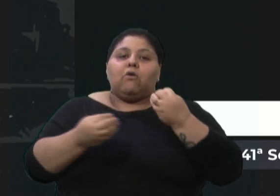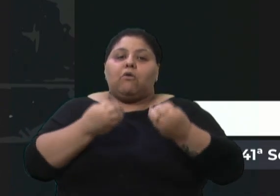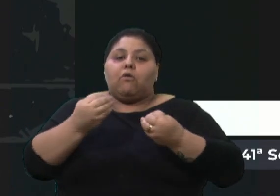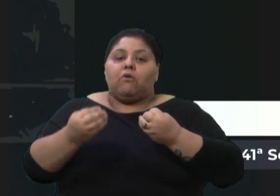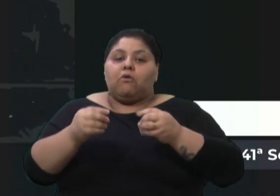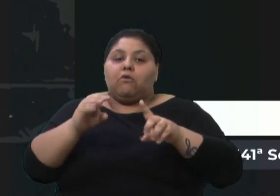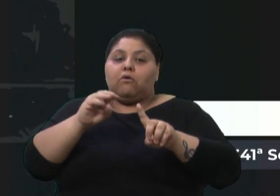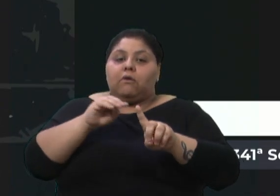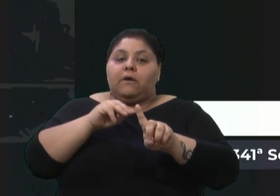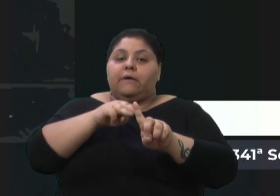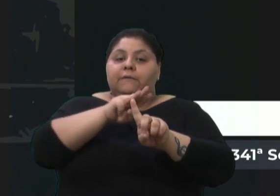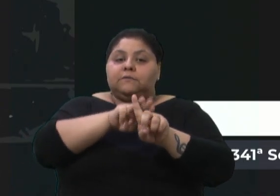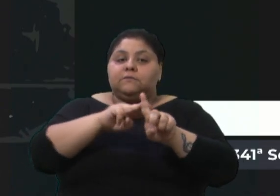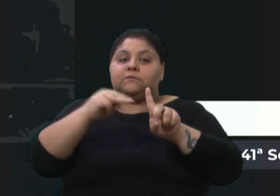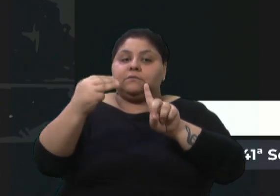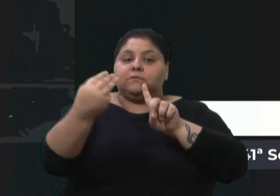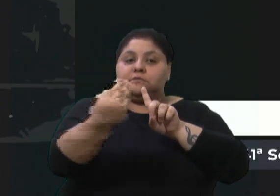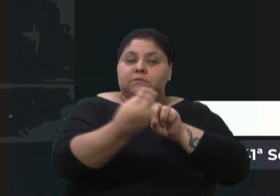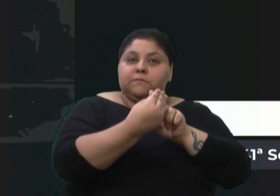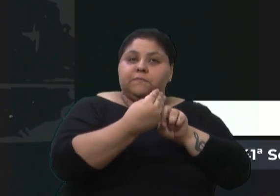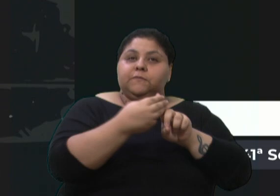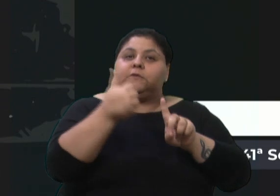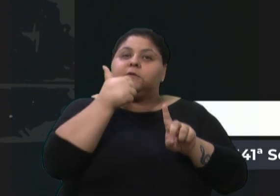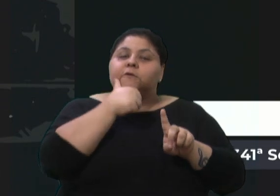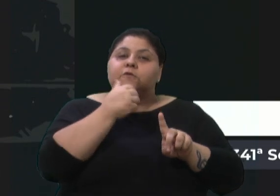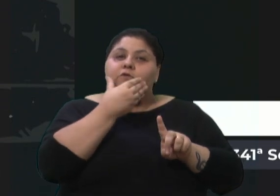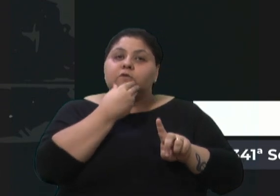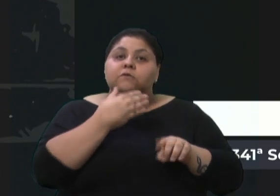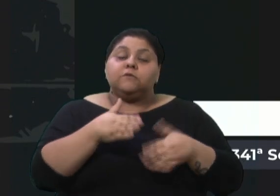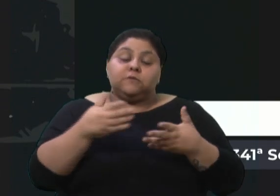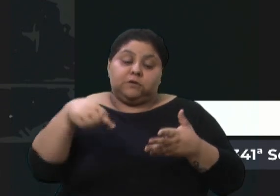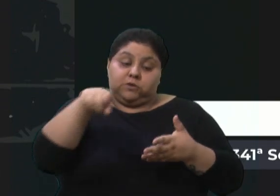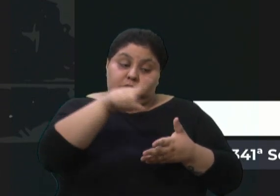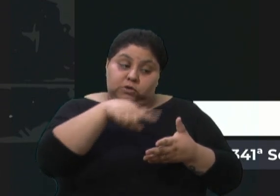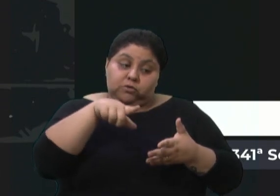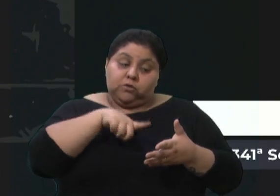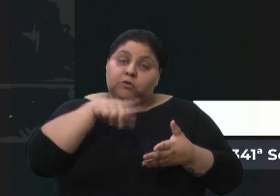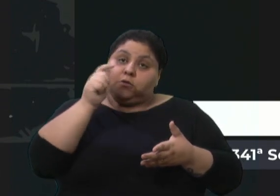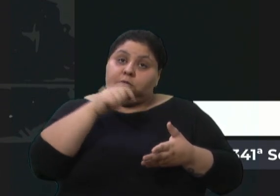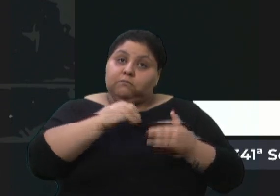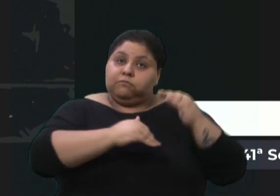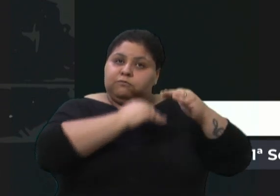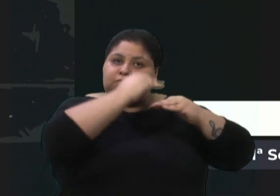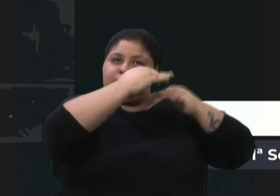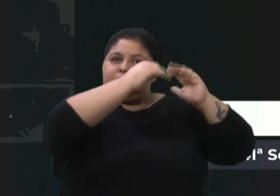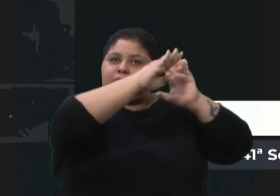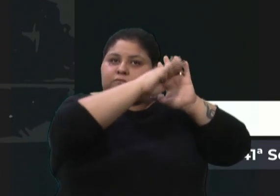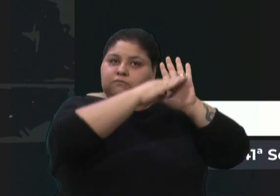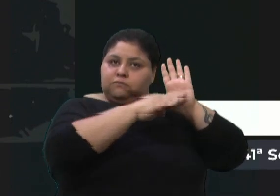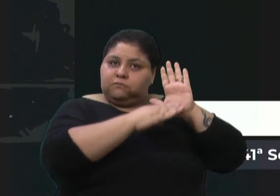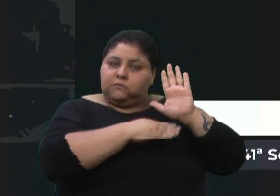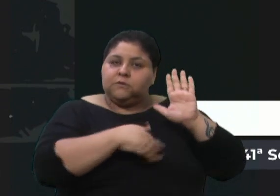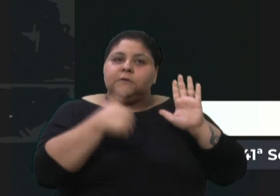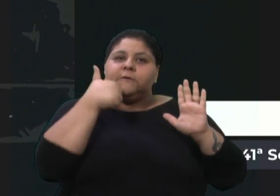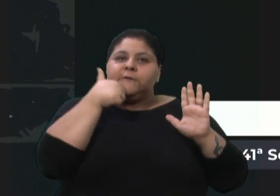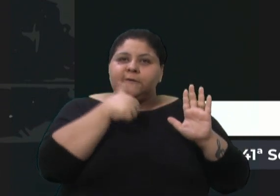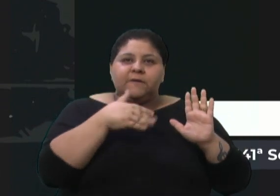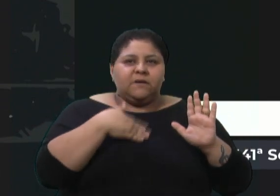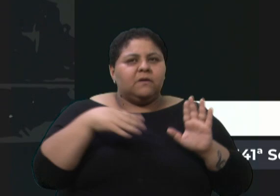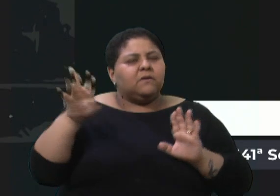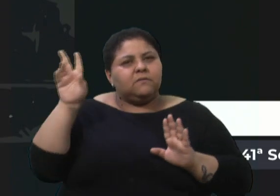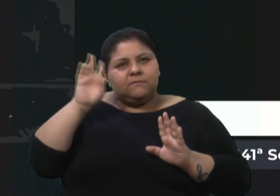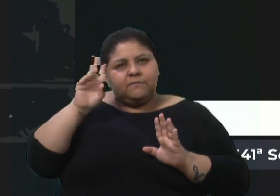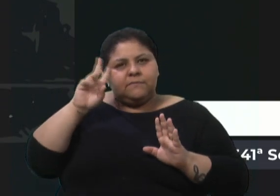um futebol masculino ou feminino? Então, nós temos que evoluir com as pautas das mulheres. Eu lembro, e o